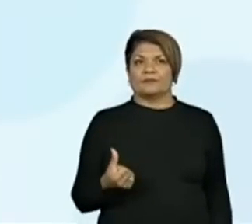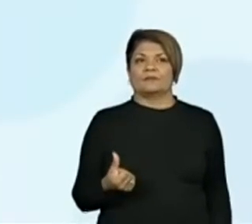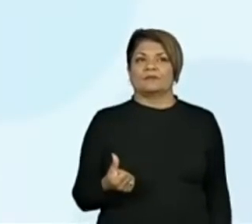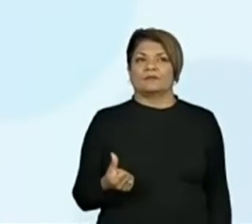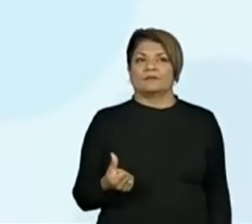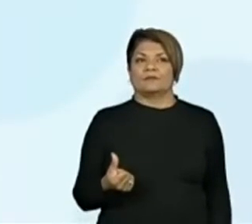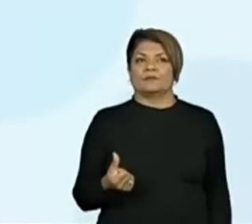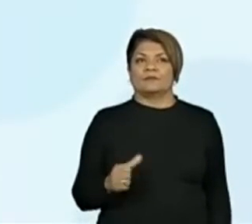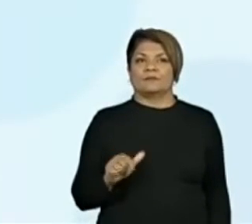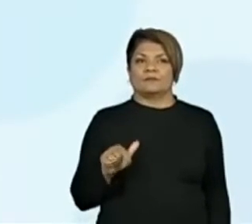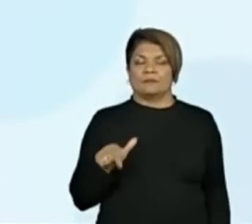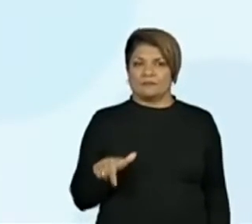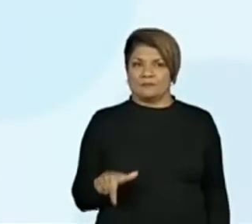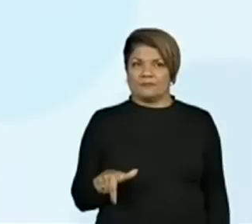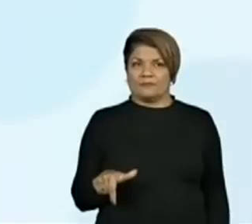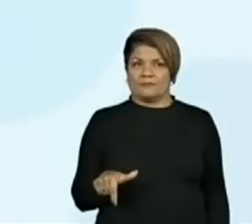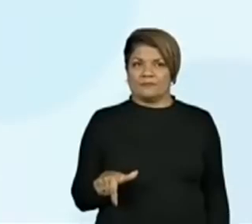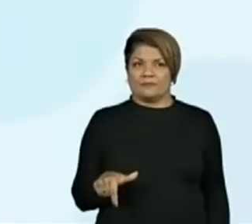Seis.